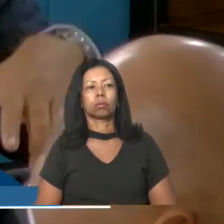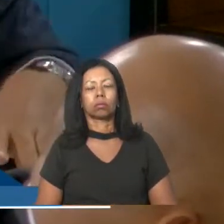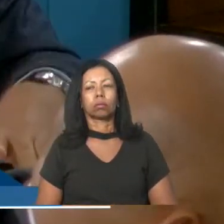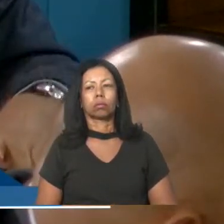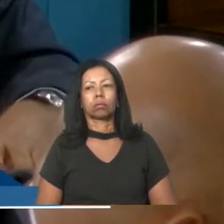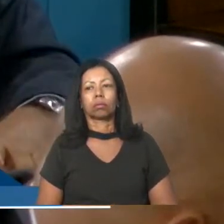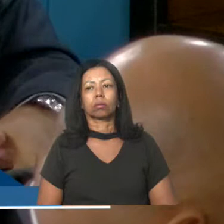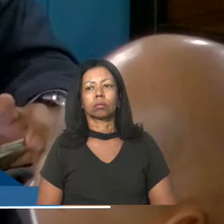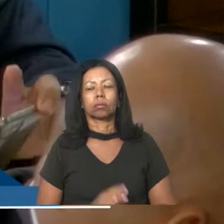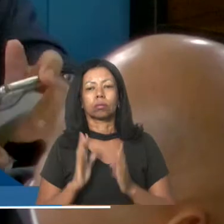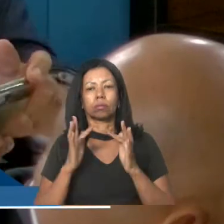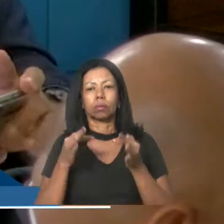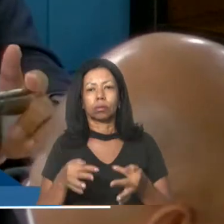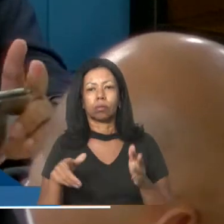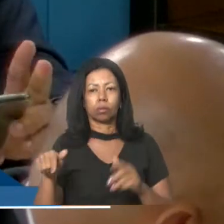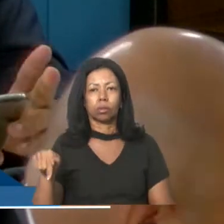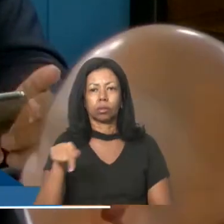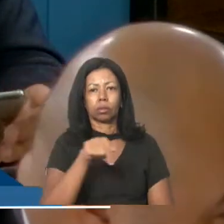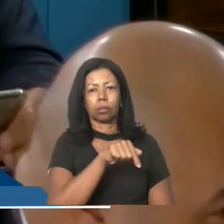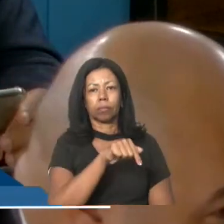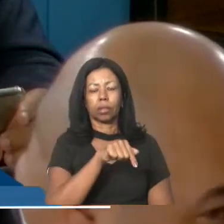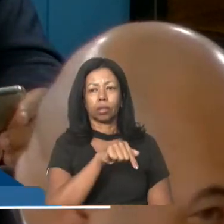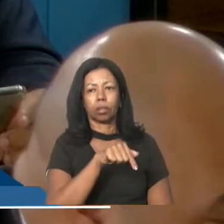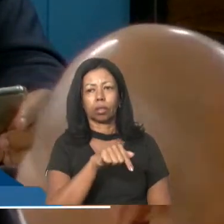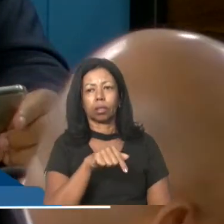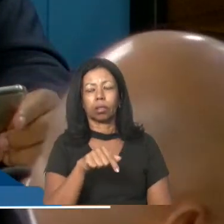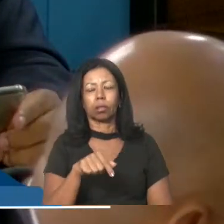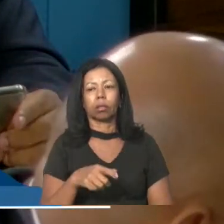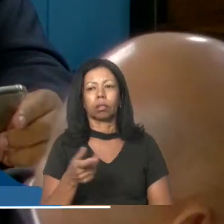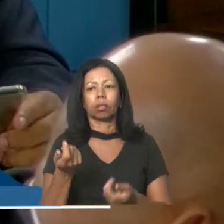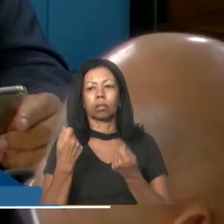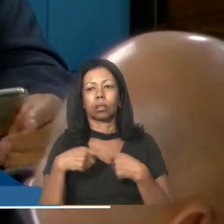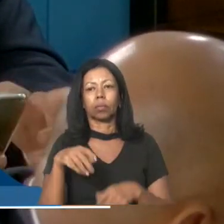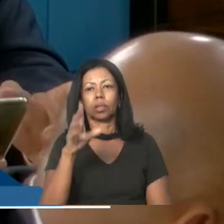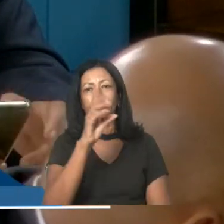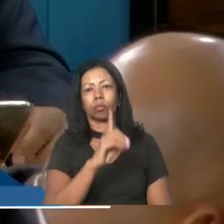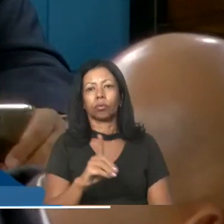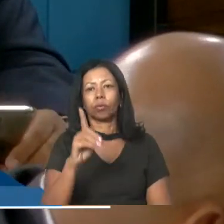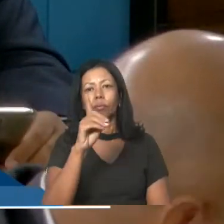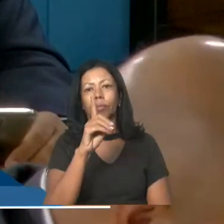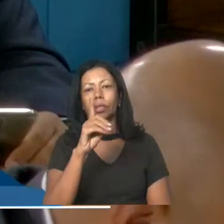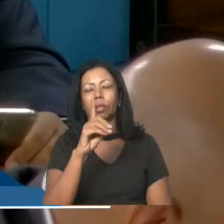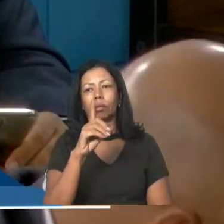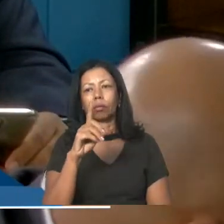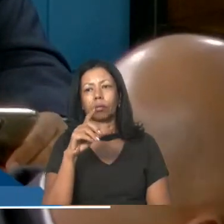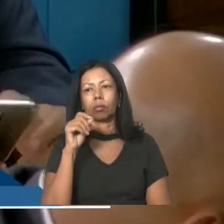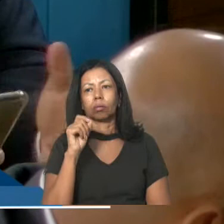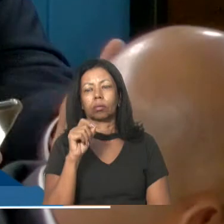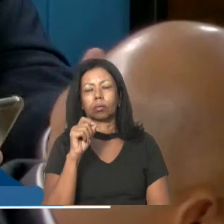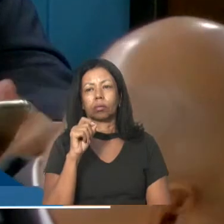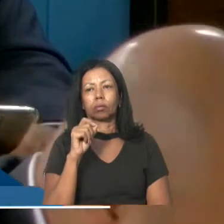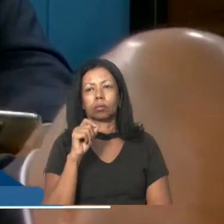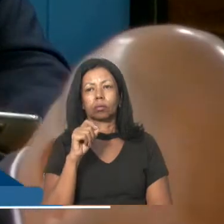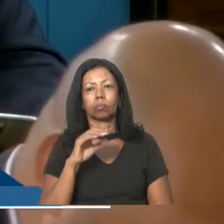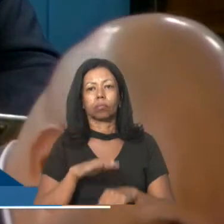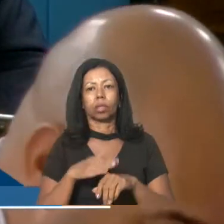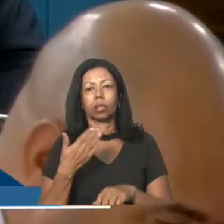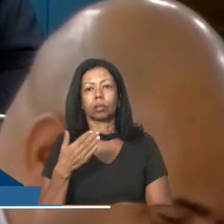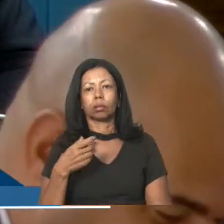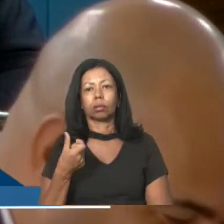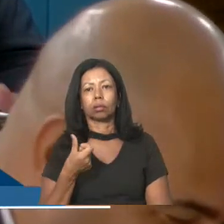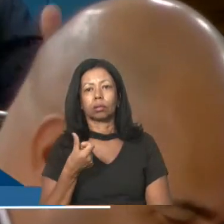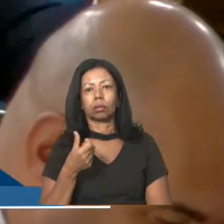literalmente. Ou esse final de semana... Por sinal, eu recebi aqui, ó, no domingo, era mais de